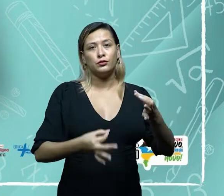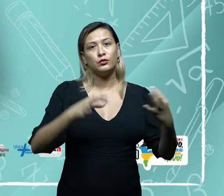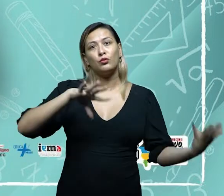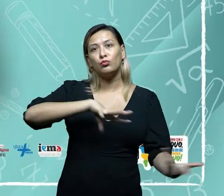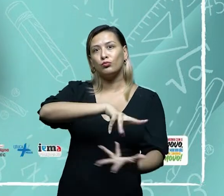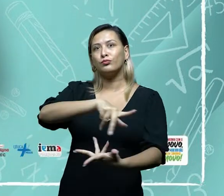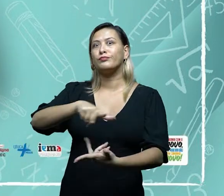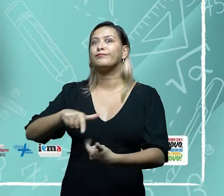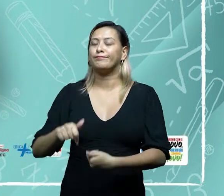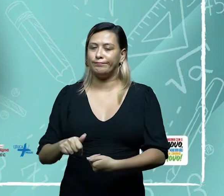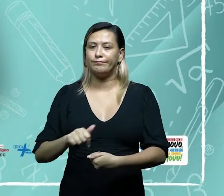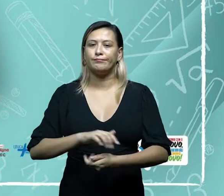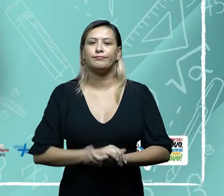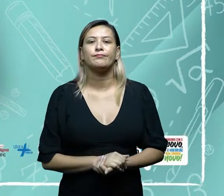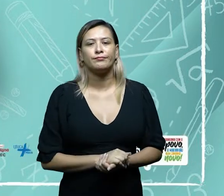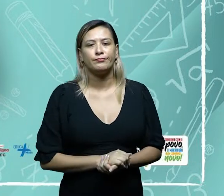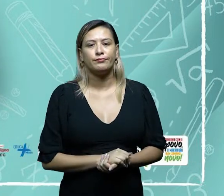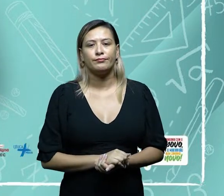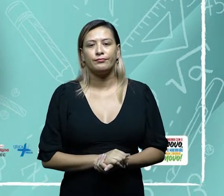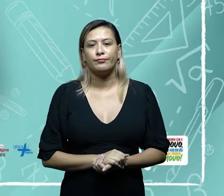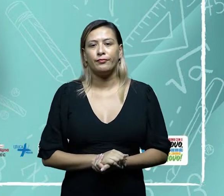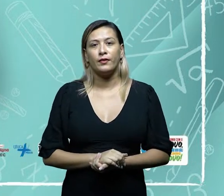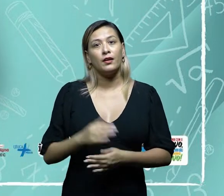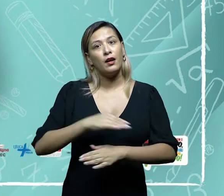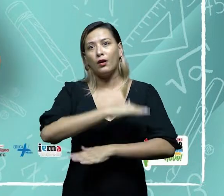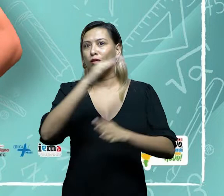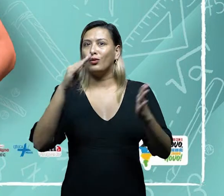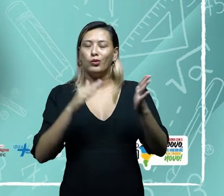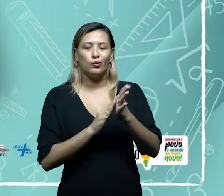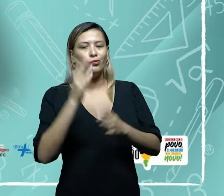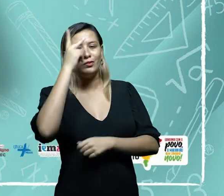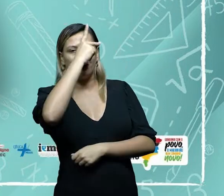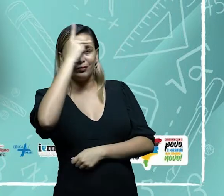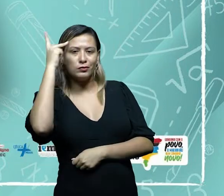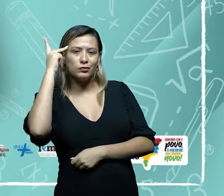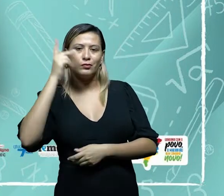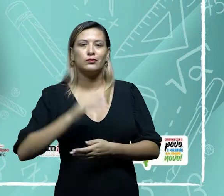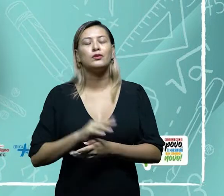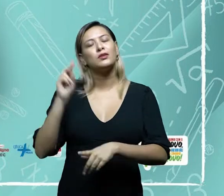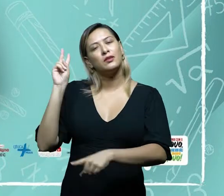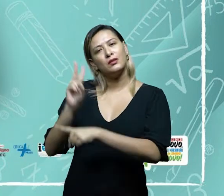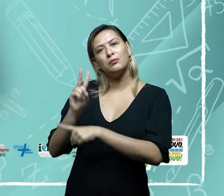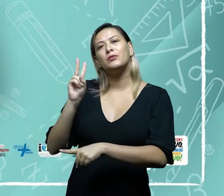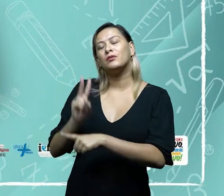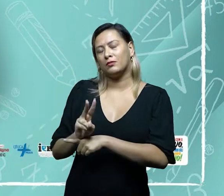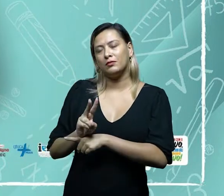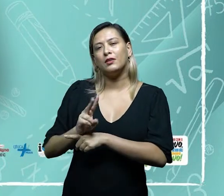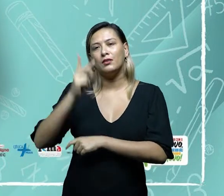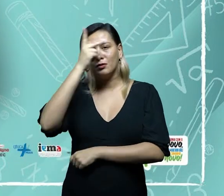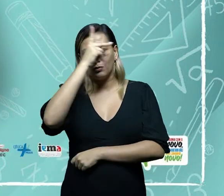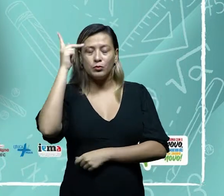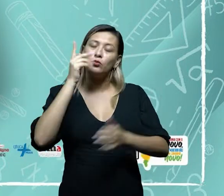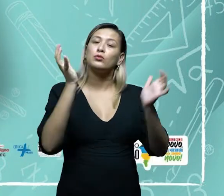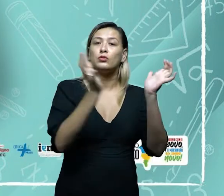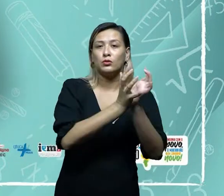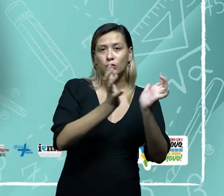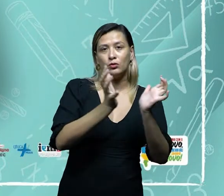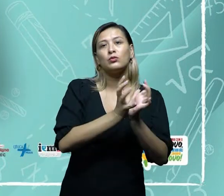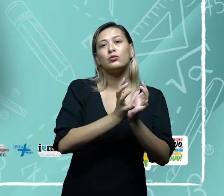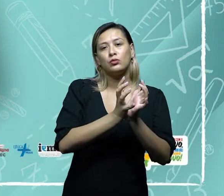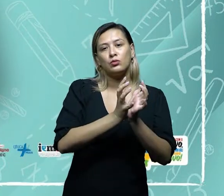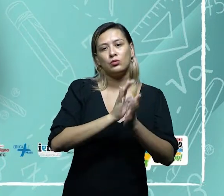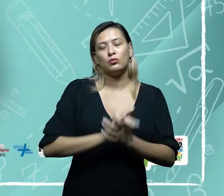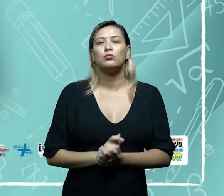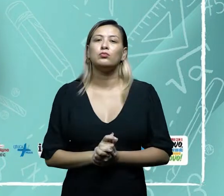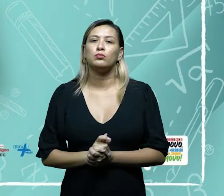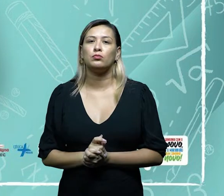universais, ou seja, destinadas a todas as pessoas, né, que protegem os indivíduos e grupos contra as ações